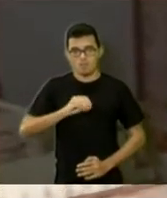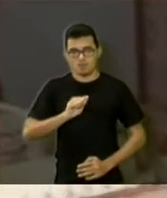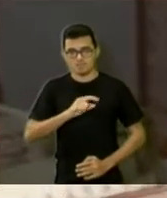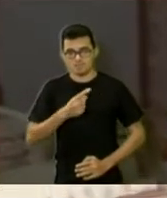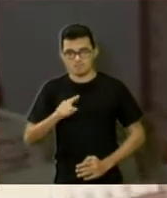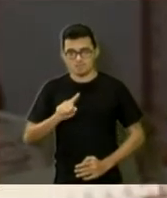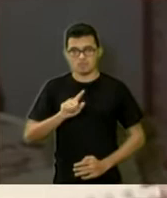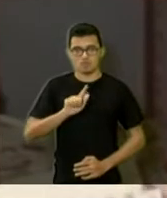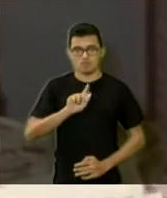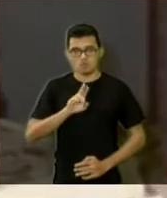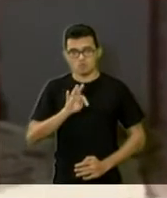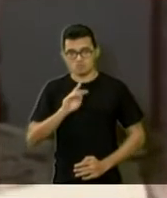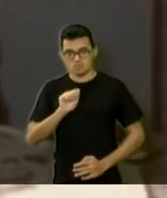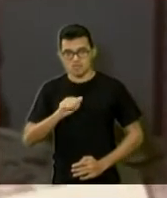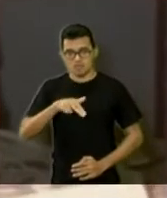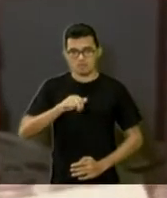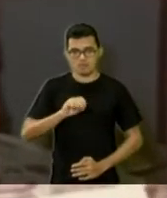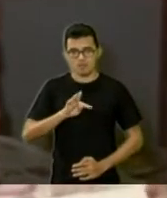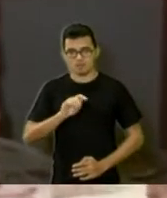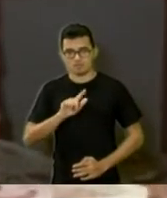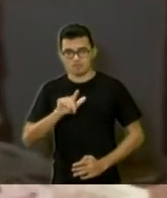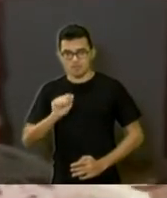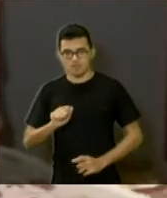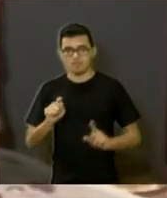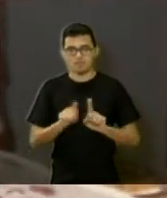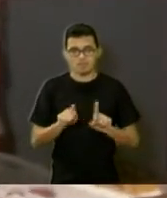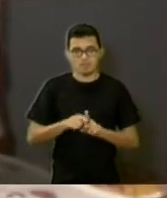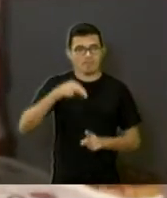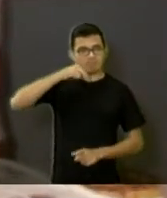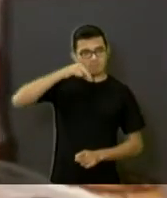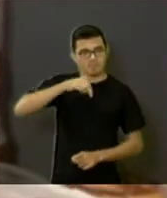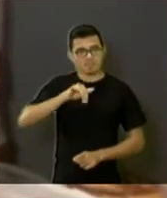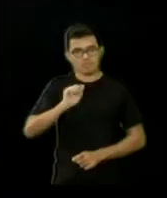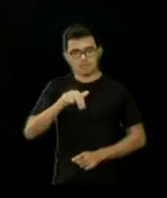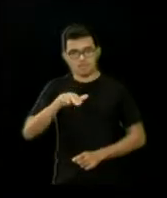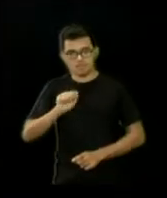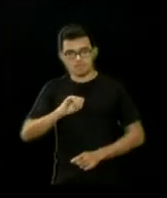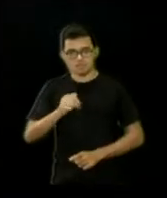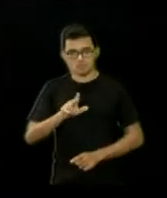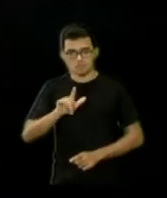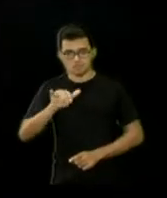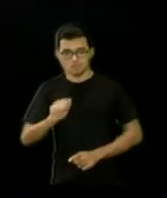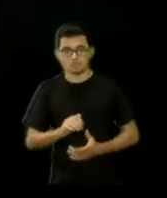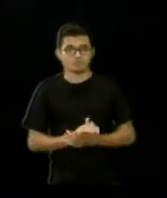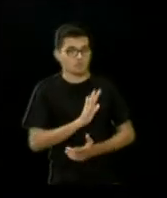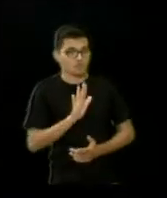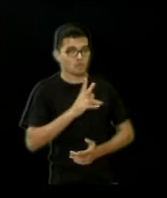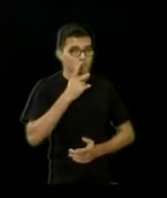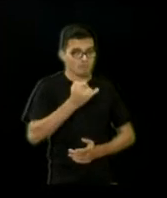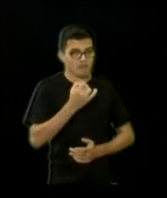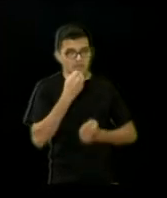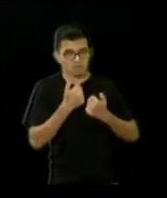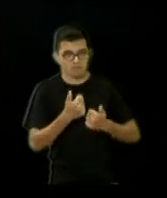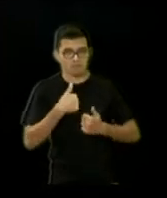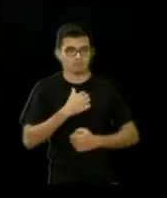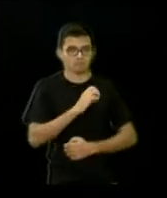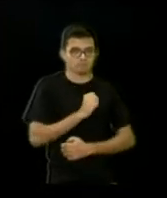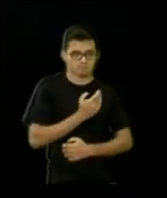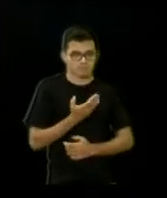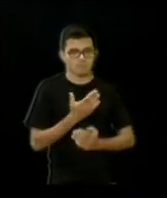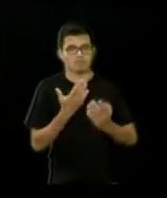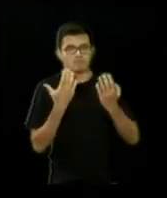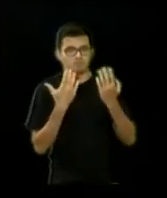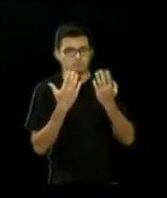Natália e avô de Ana Júlia. Foi casado com Maria Helena. Oi pai, tudo bem? Te amo,